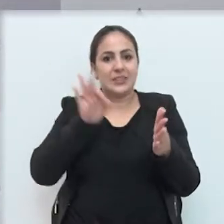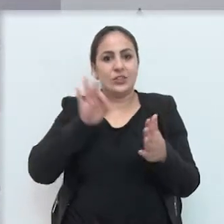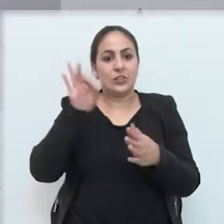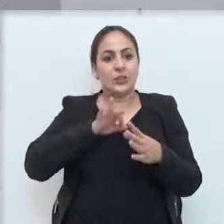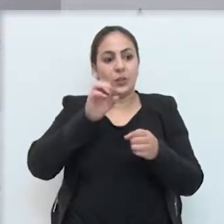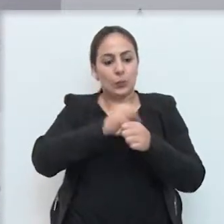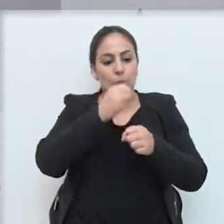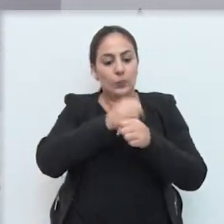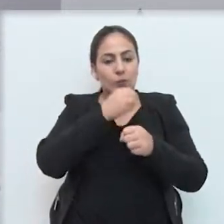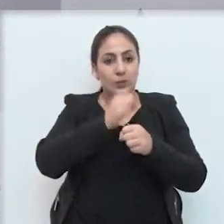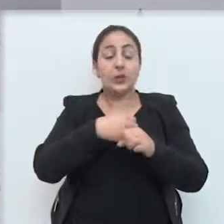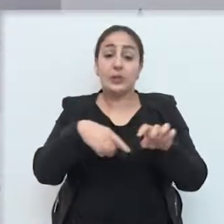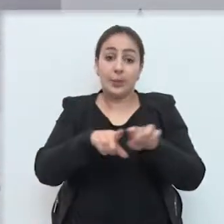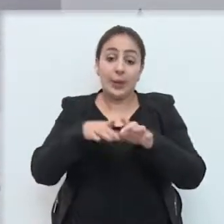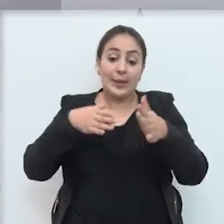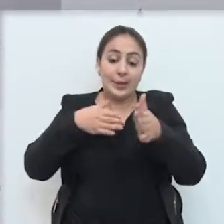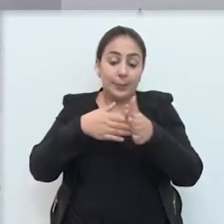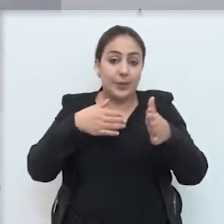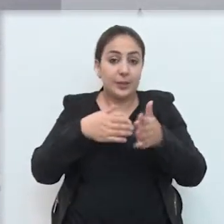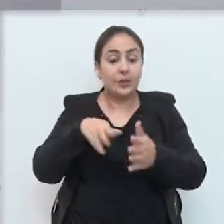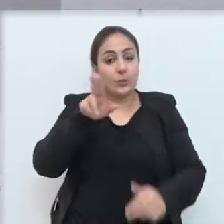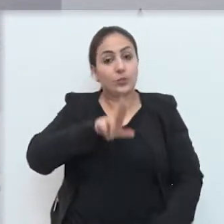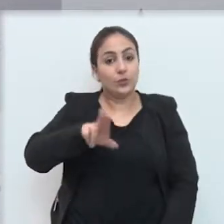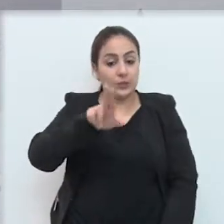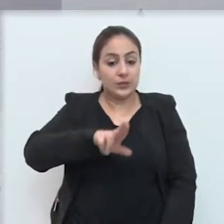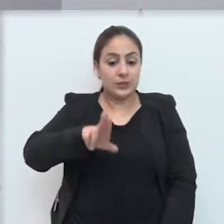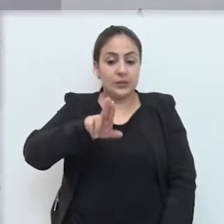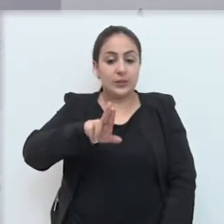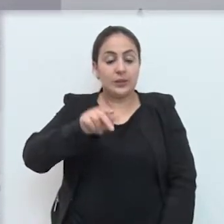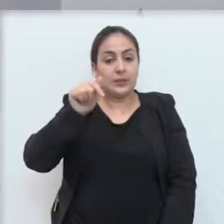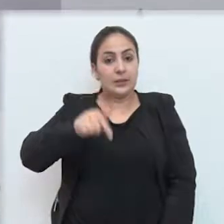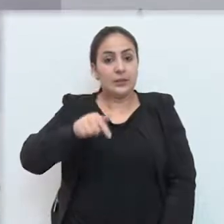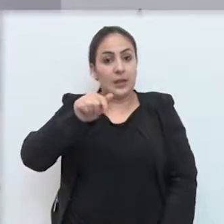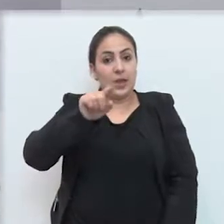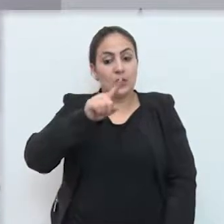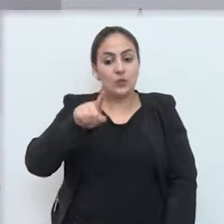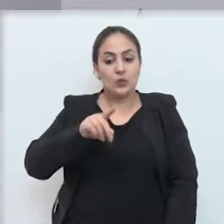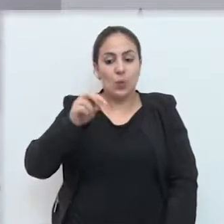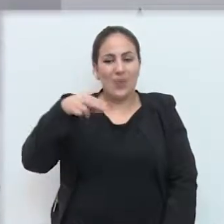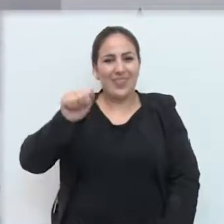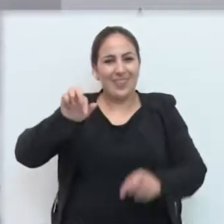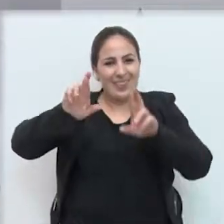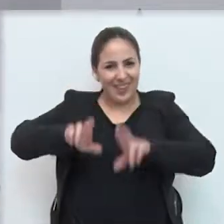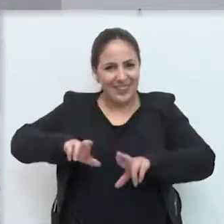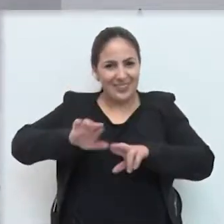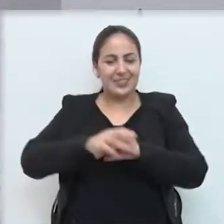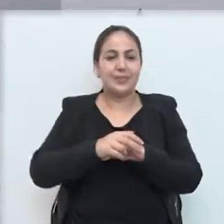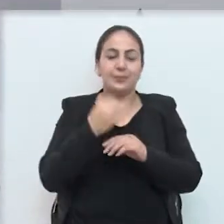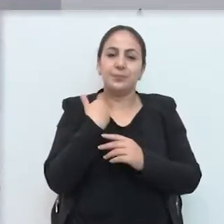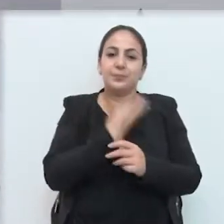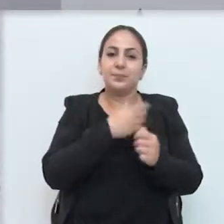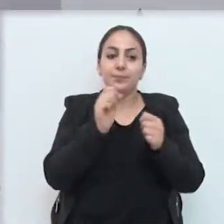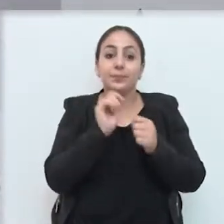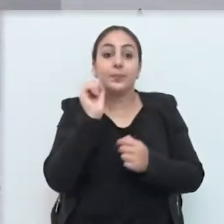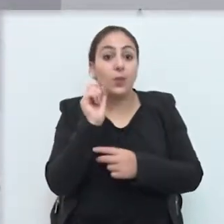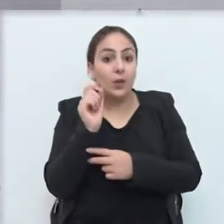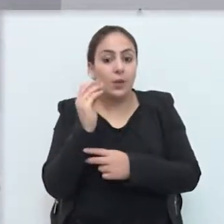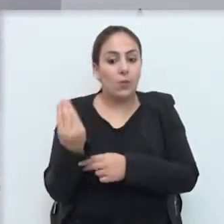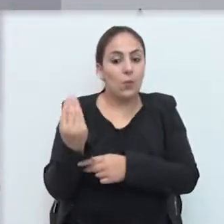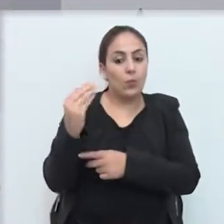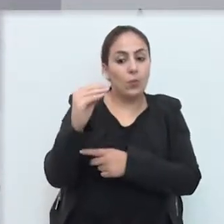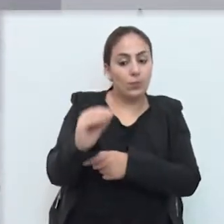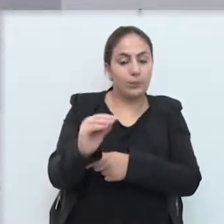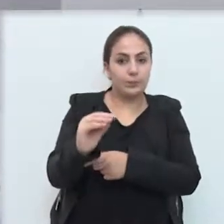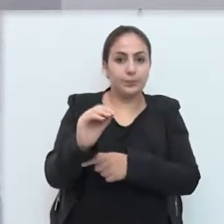no índice de construção e também um limitador na utilização daquela zona. O que nós fizemos? Nós fizemos uma alteração